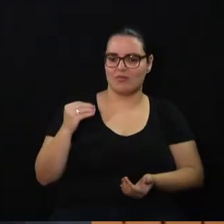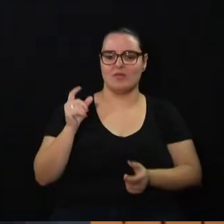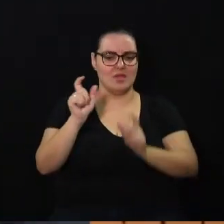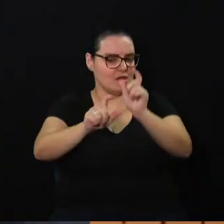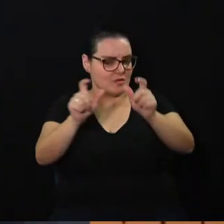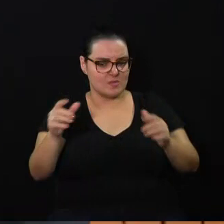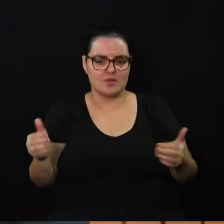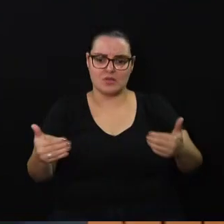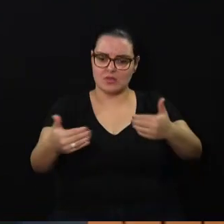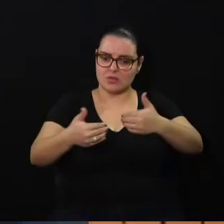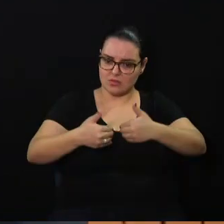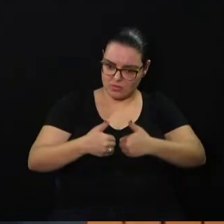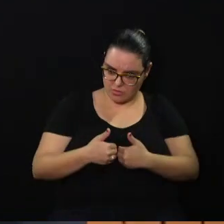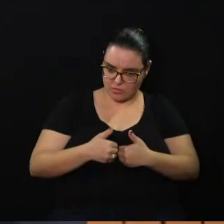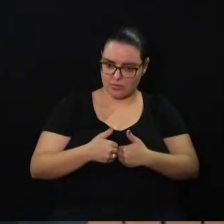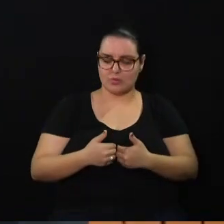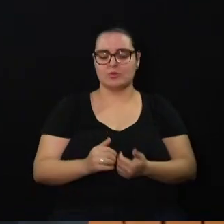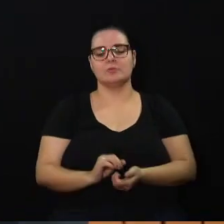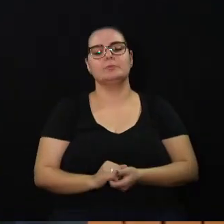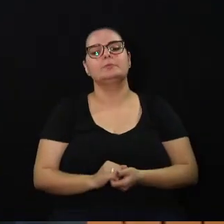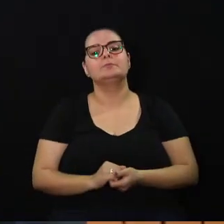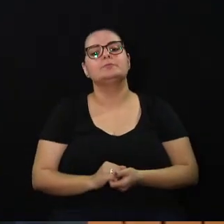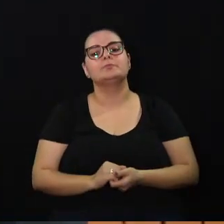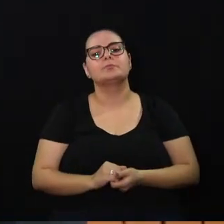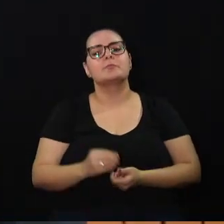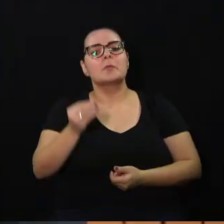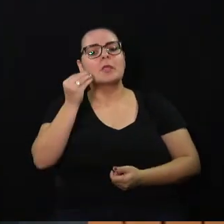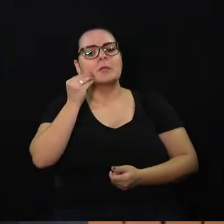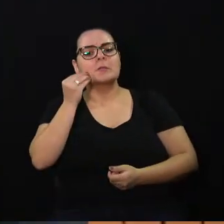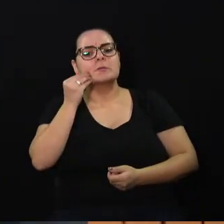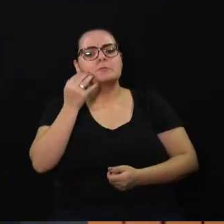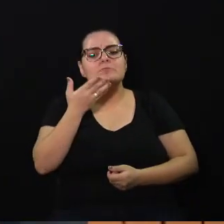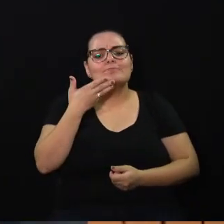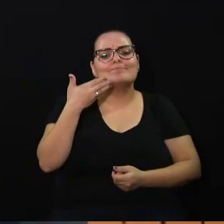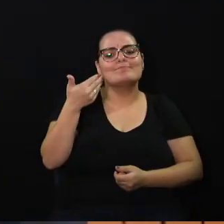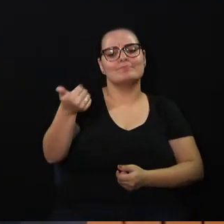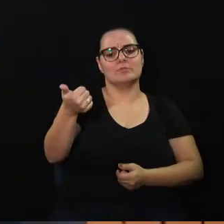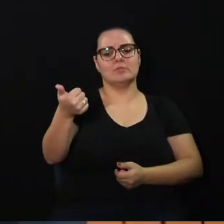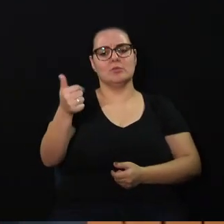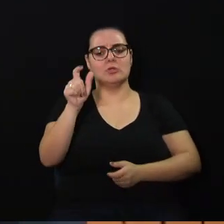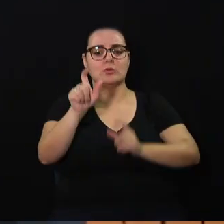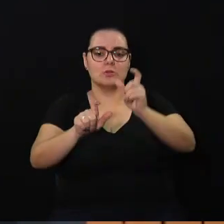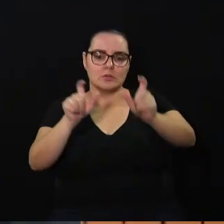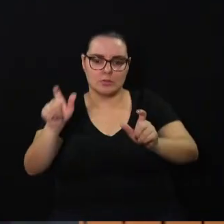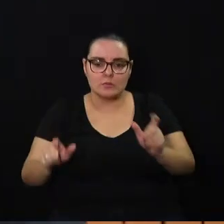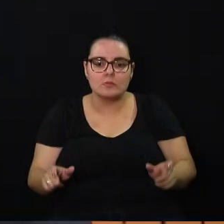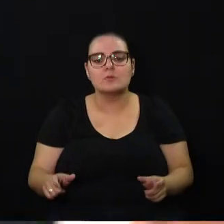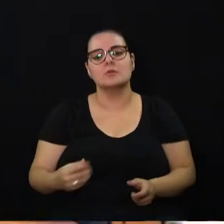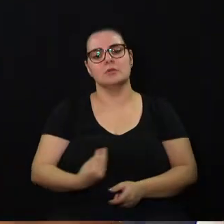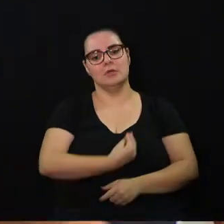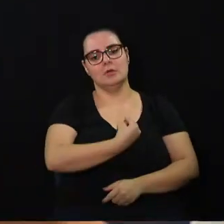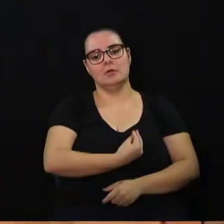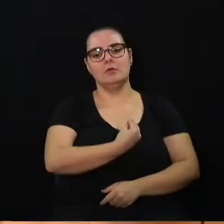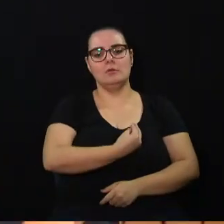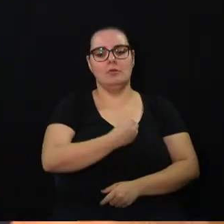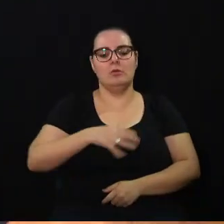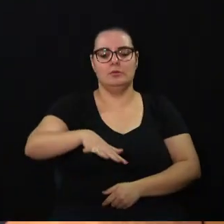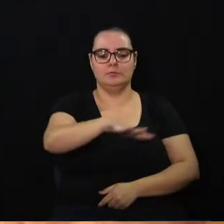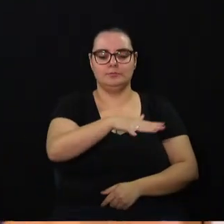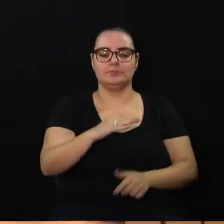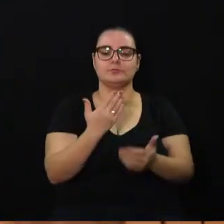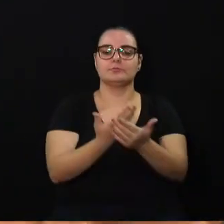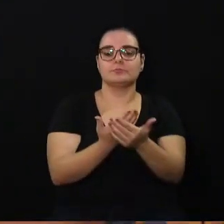portadoras desse transtorno e tentar melhorar a qualidade de vida e as relações das pessoas seja no ambiente escolar